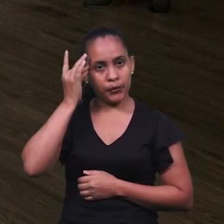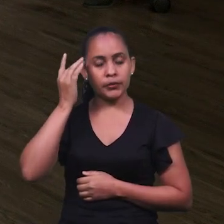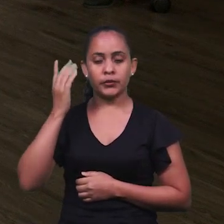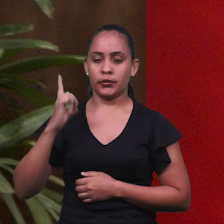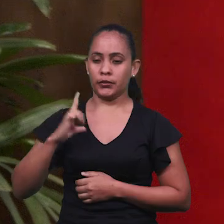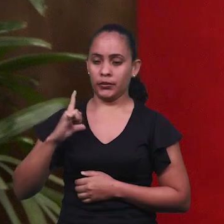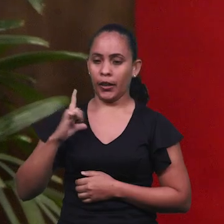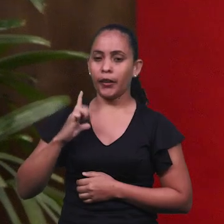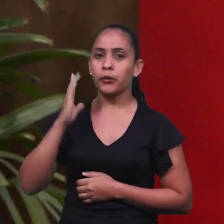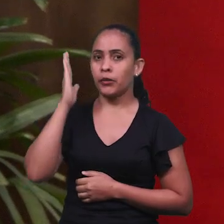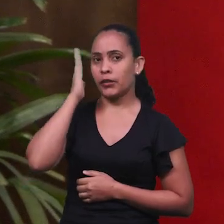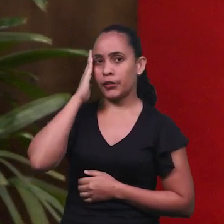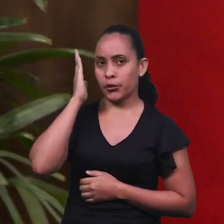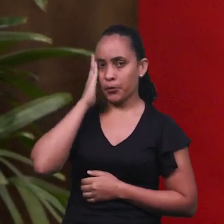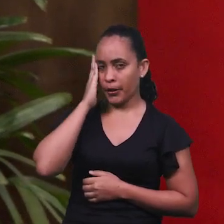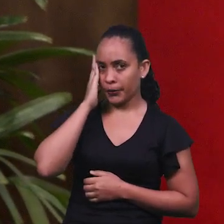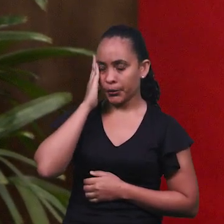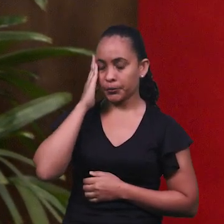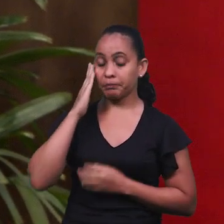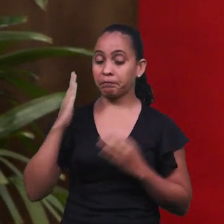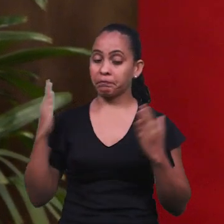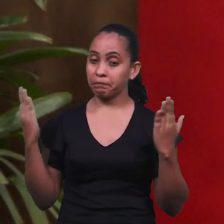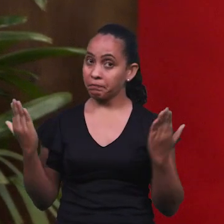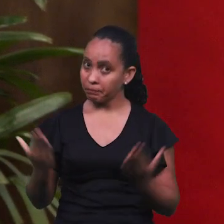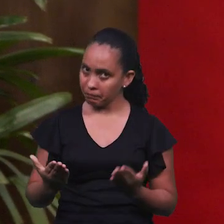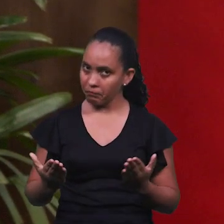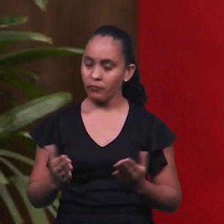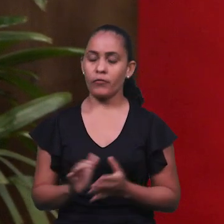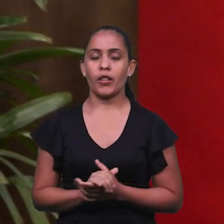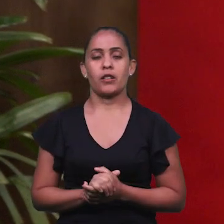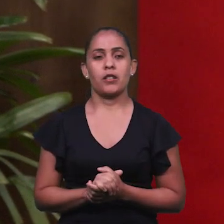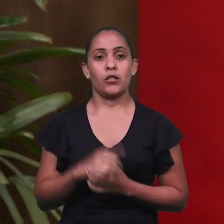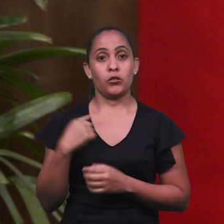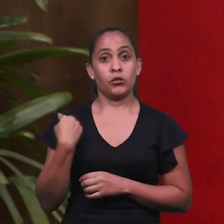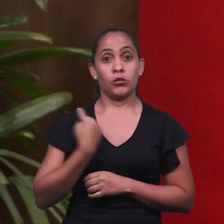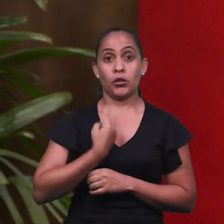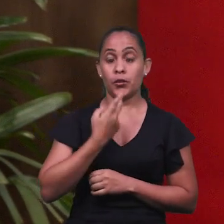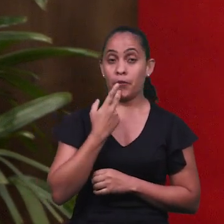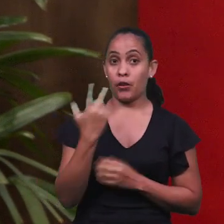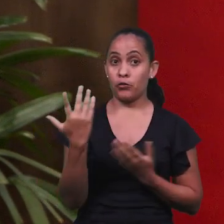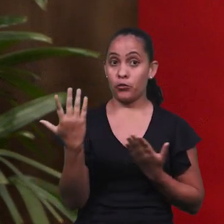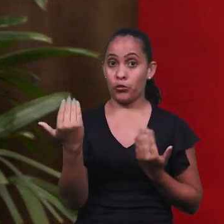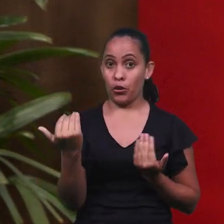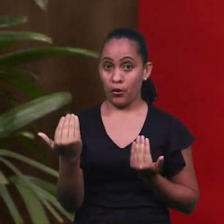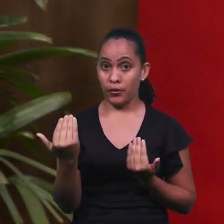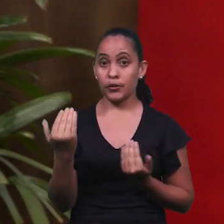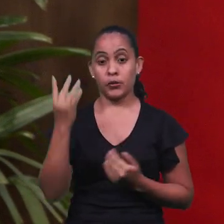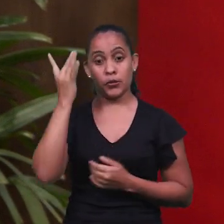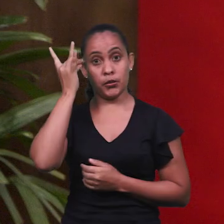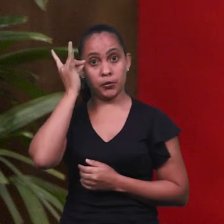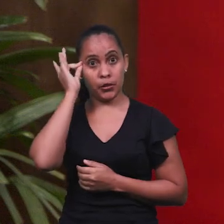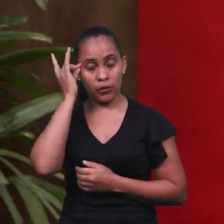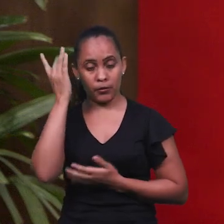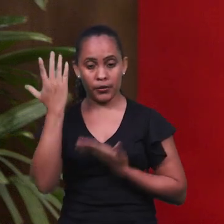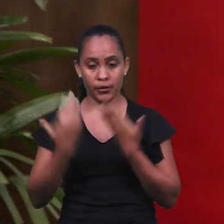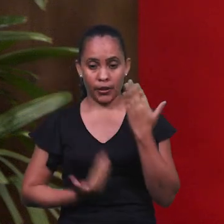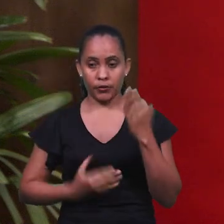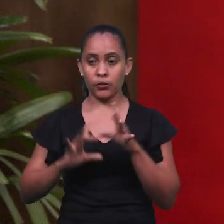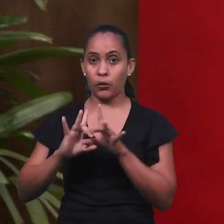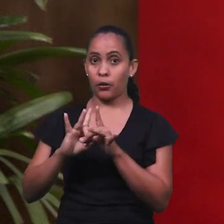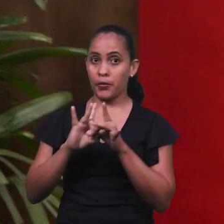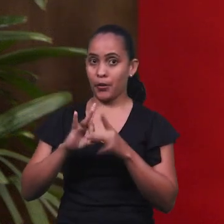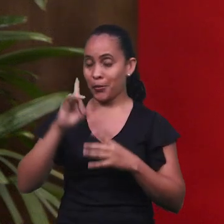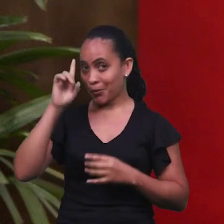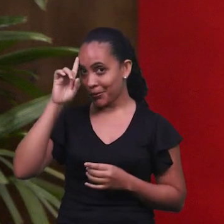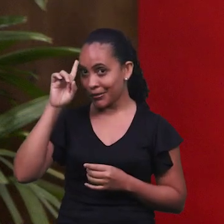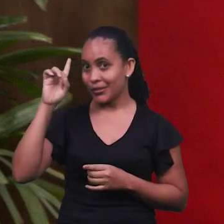discerne. Então nós estamos partindo de um princípio que nós estamos falando para jovens espirituais, para servos de Deus que têm comunhão